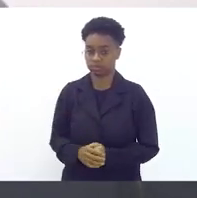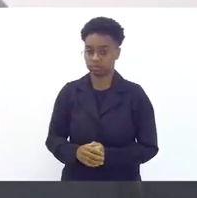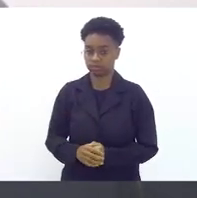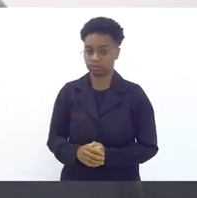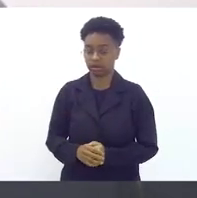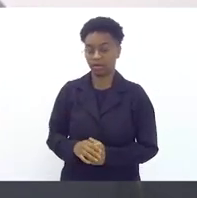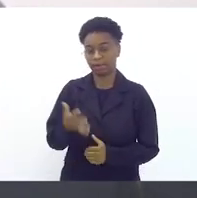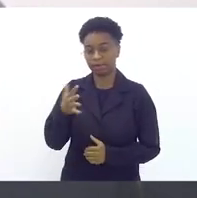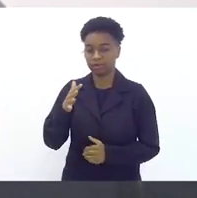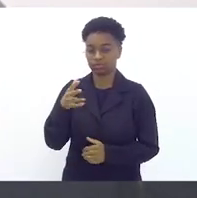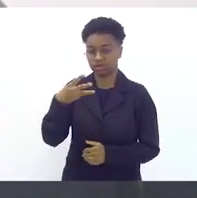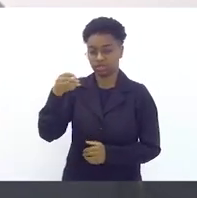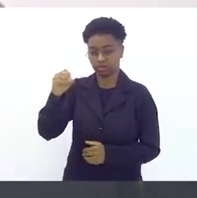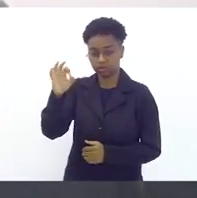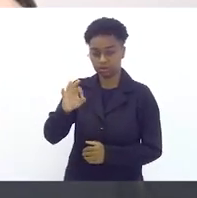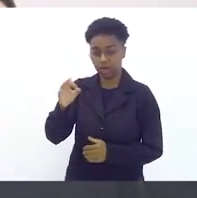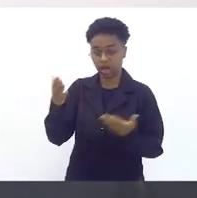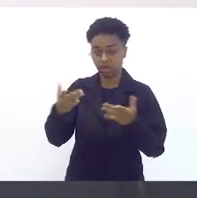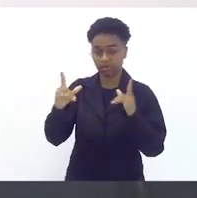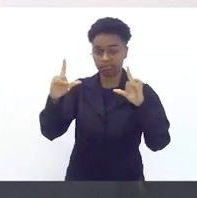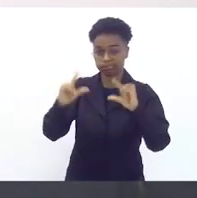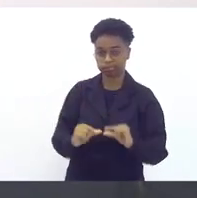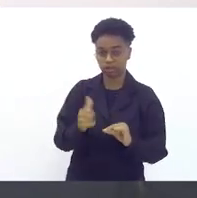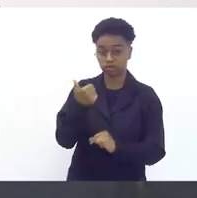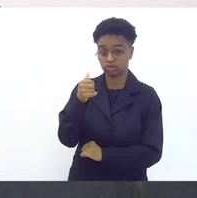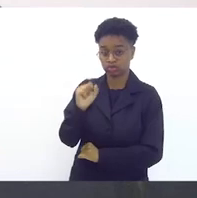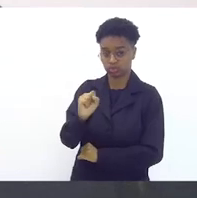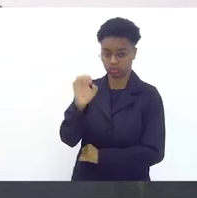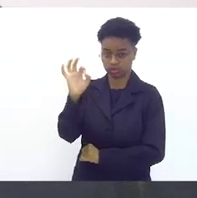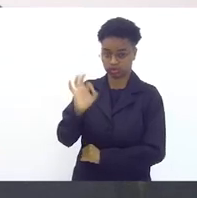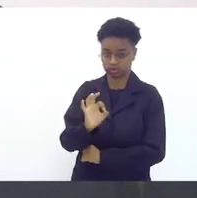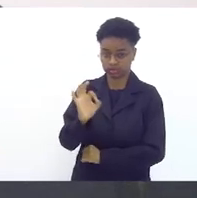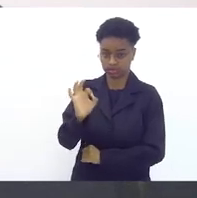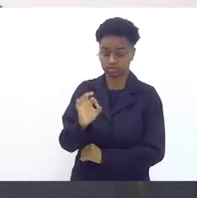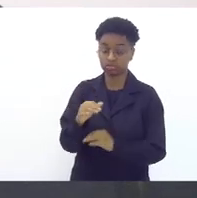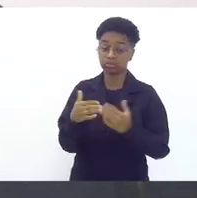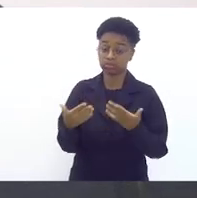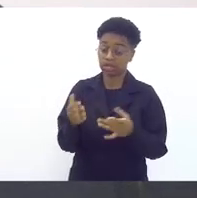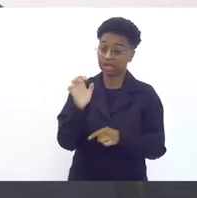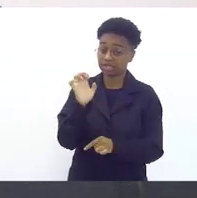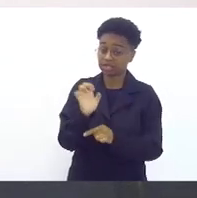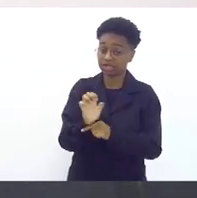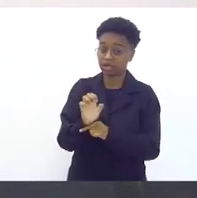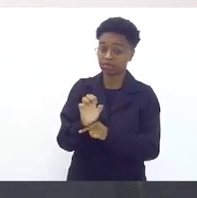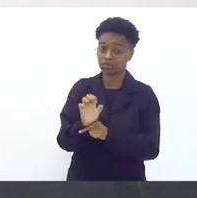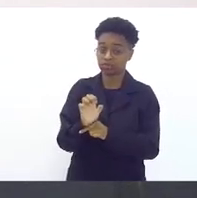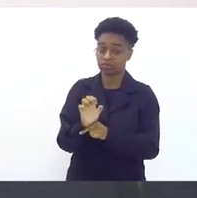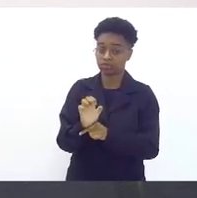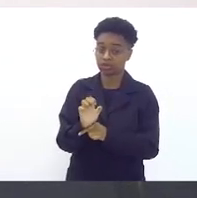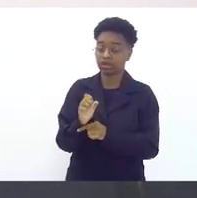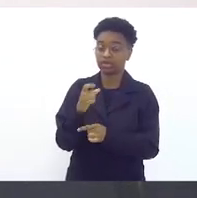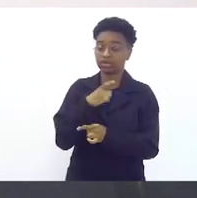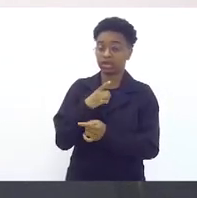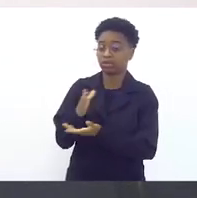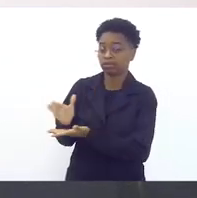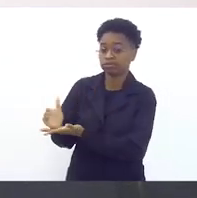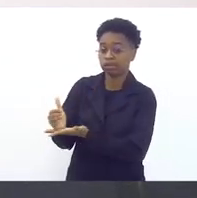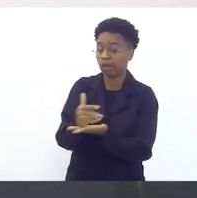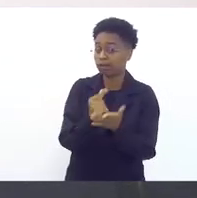caiu para 18 pontos percentuais. O que levou que o Estado arrecadasse a menor em